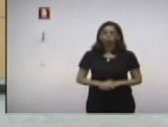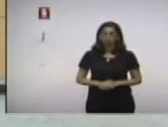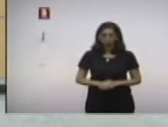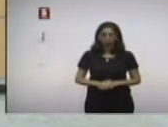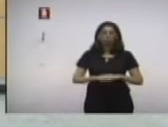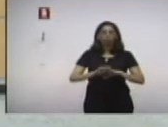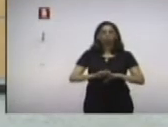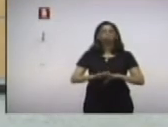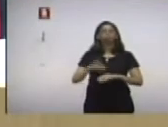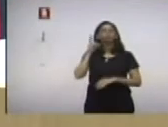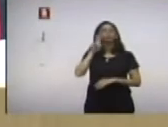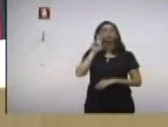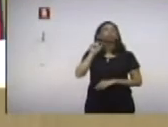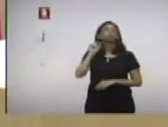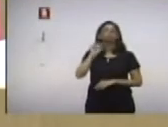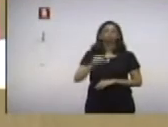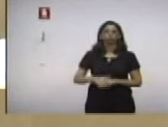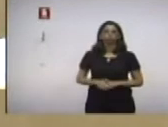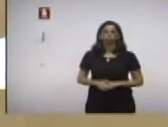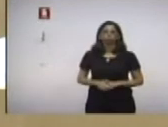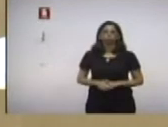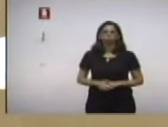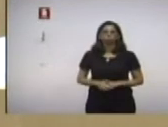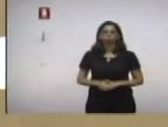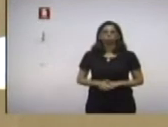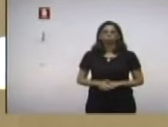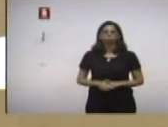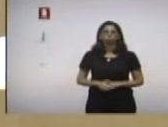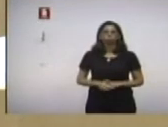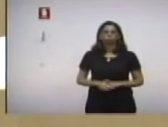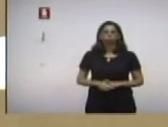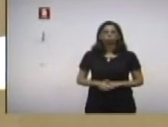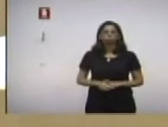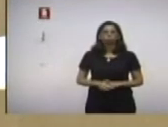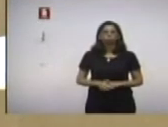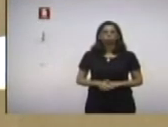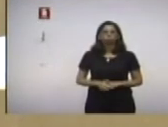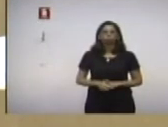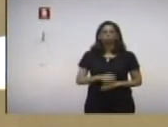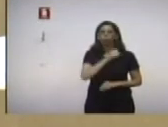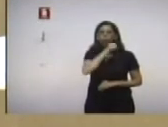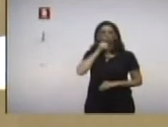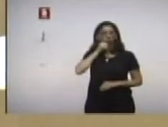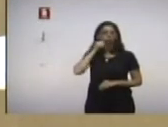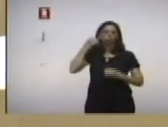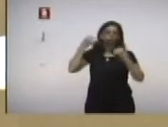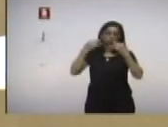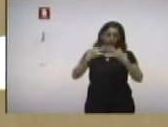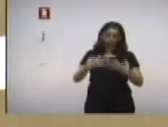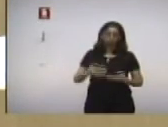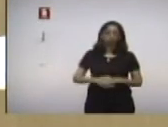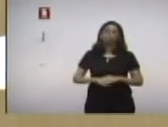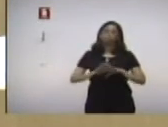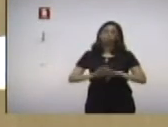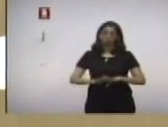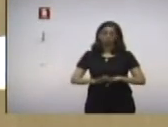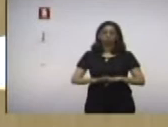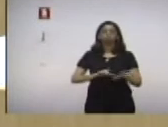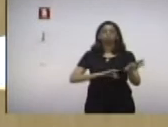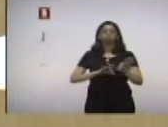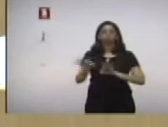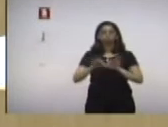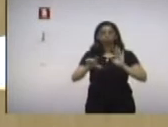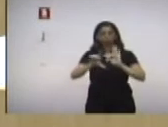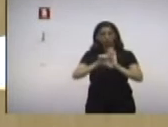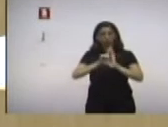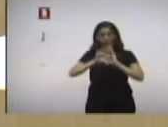e lembrando ainda que levando em consideração que acabou de ser explanado não foi juntado ao projeto de